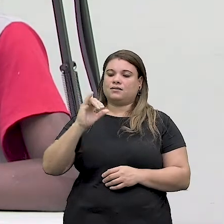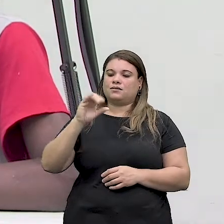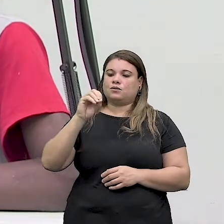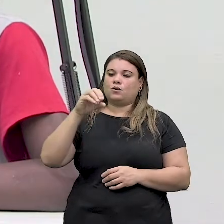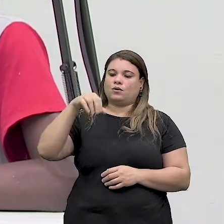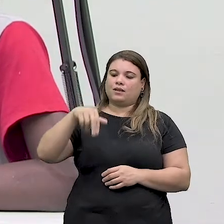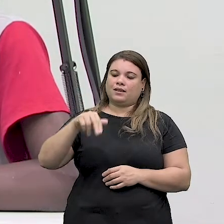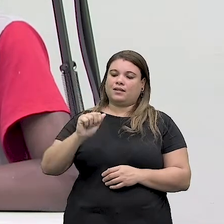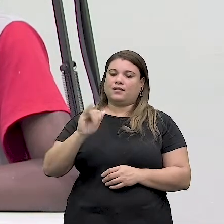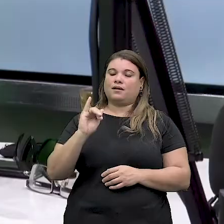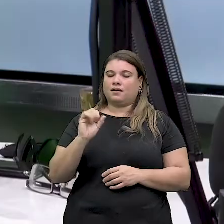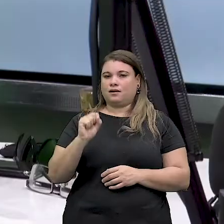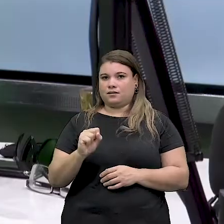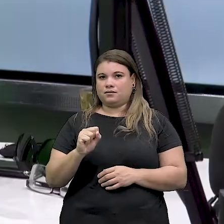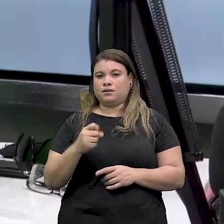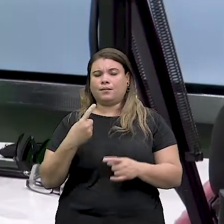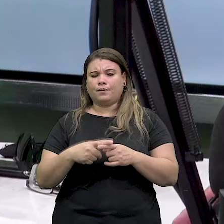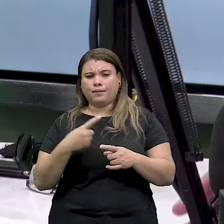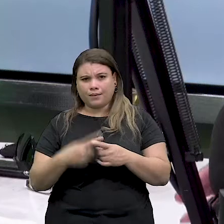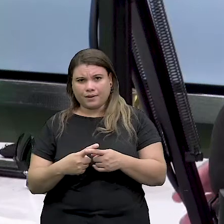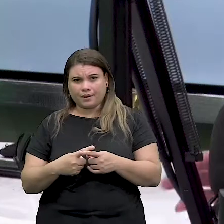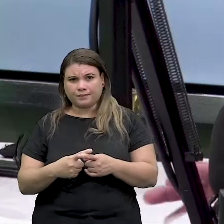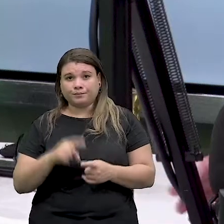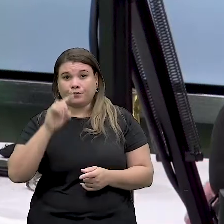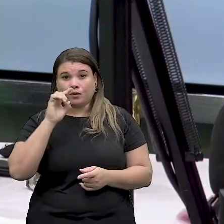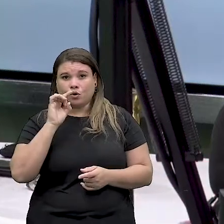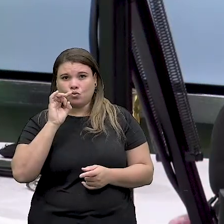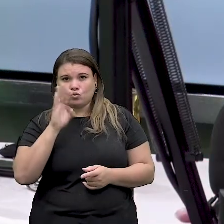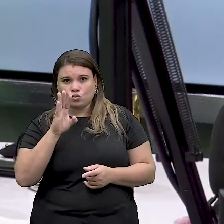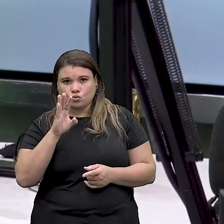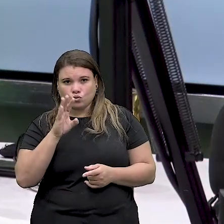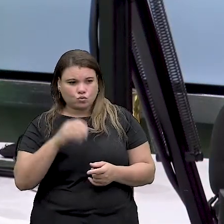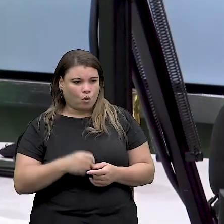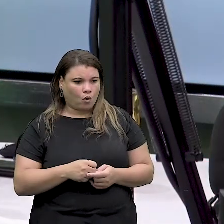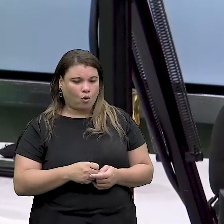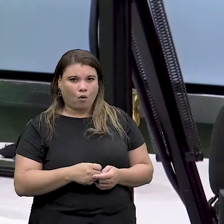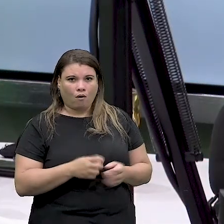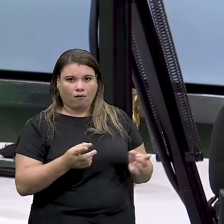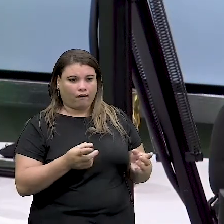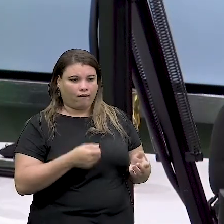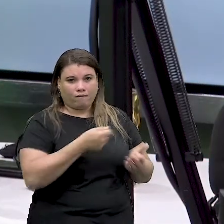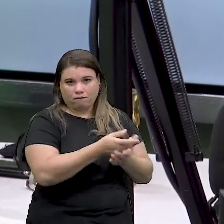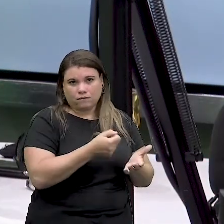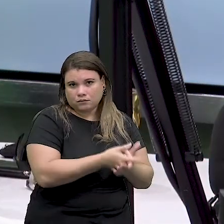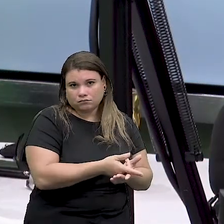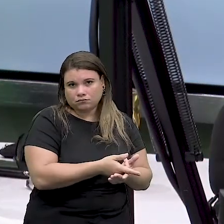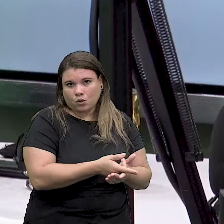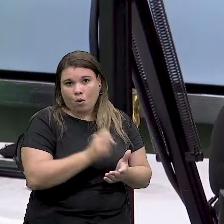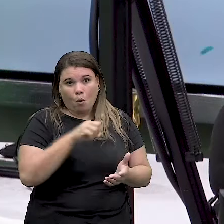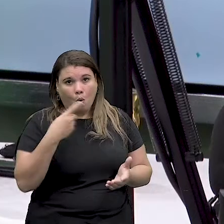elas compram e vendem. Então, se eu produzo aqui, mas eu vou vender para outros países, eu vou abrir lá